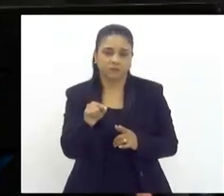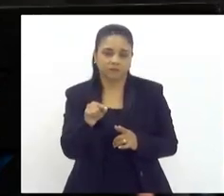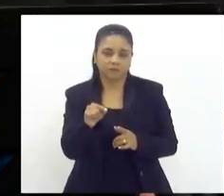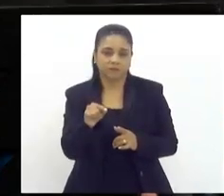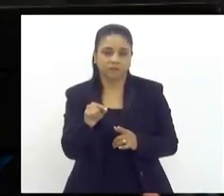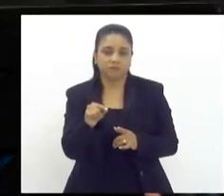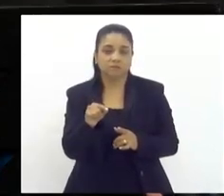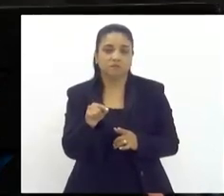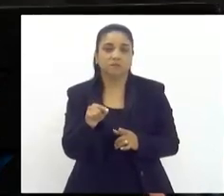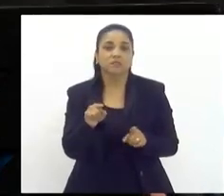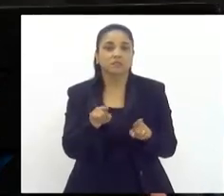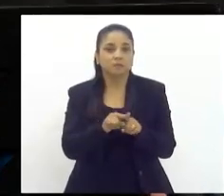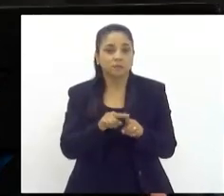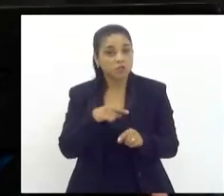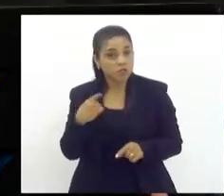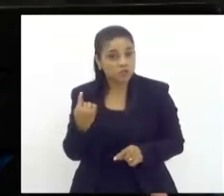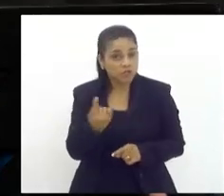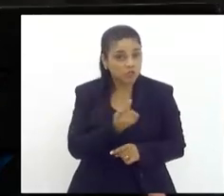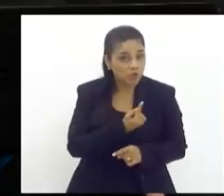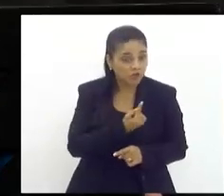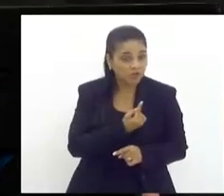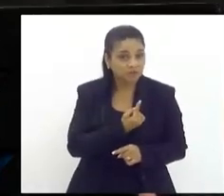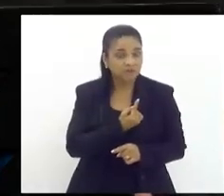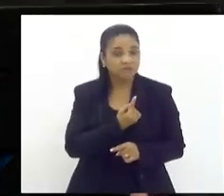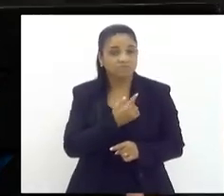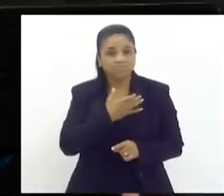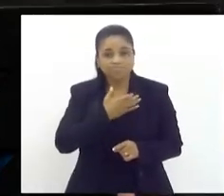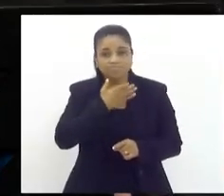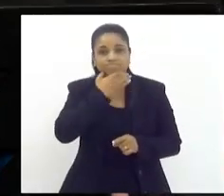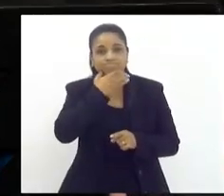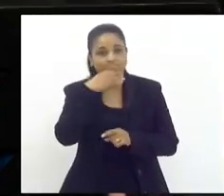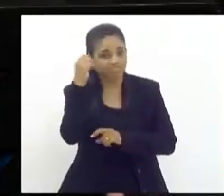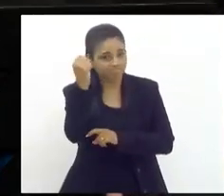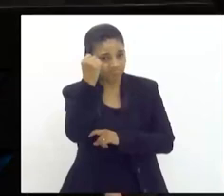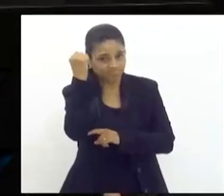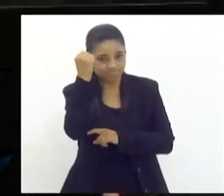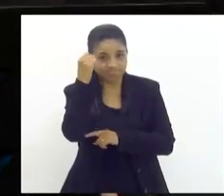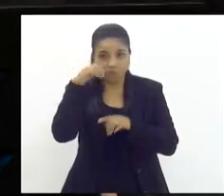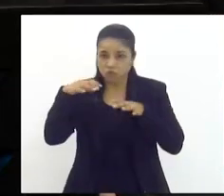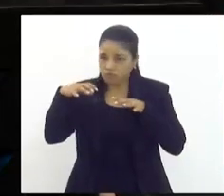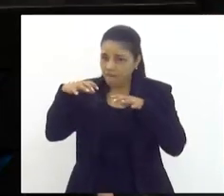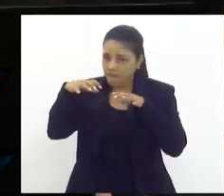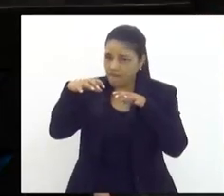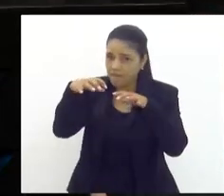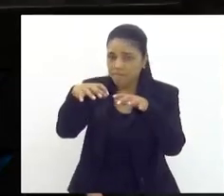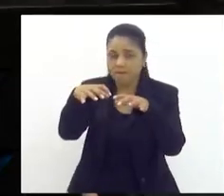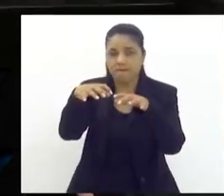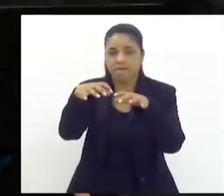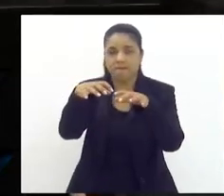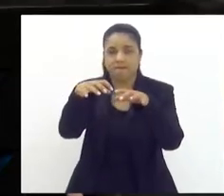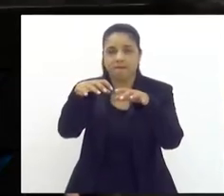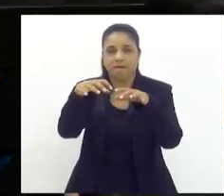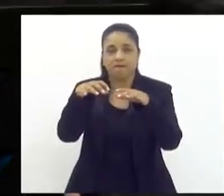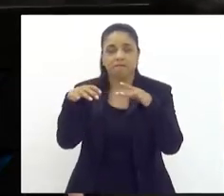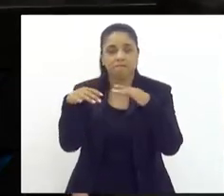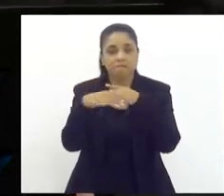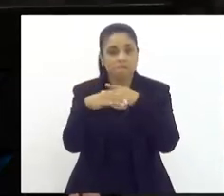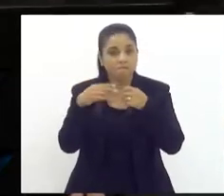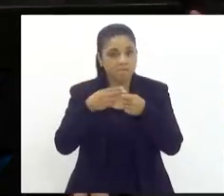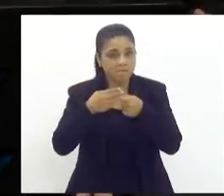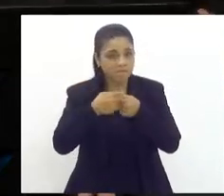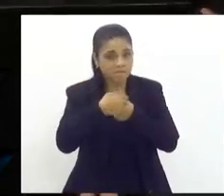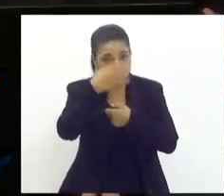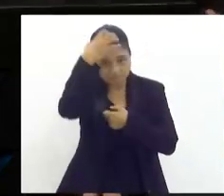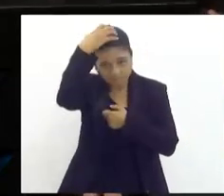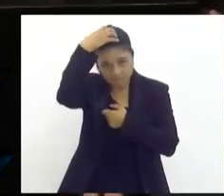quando nós tivemos a gravidade das chuvas que deixou o município de Angra dos Reis